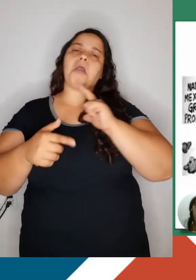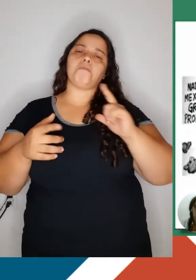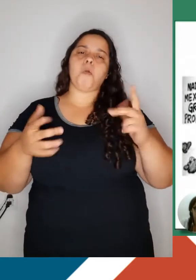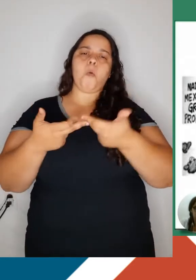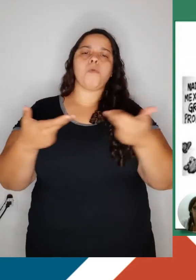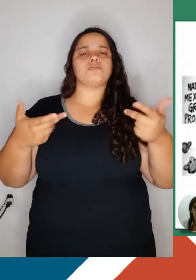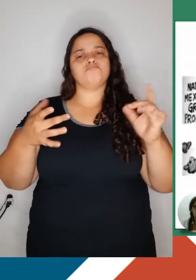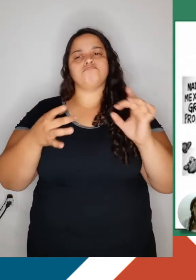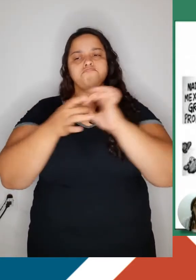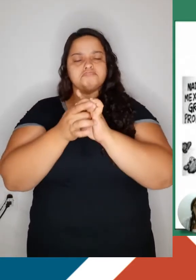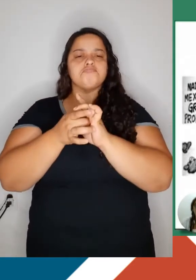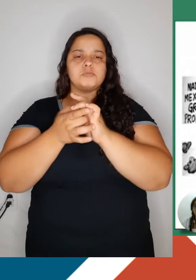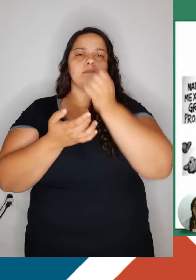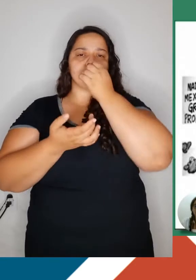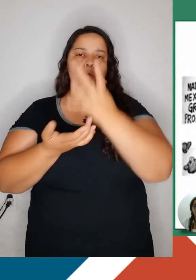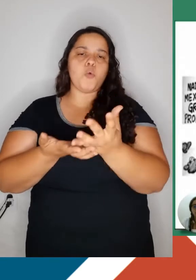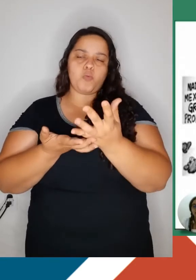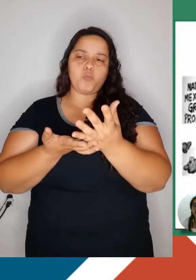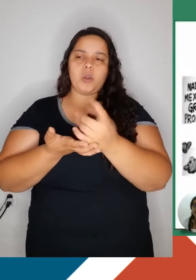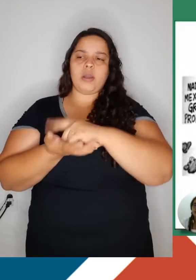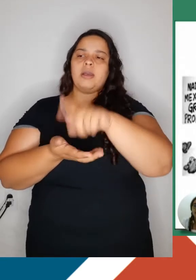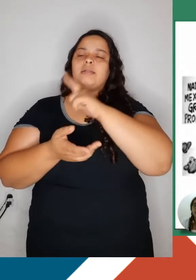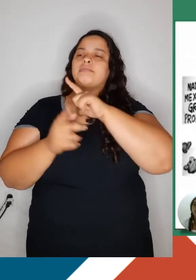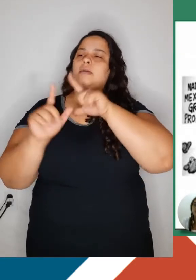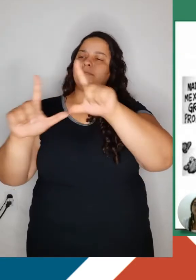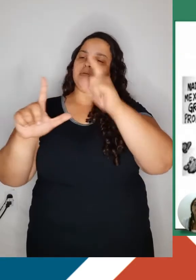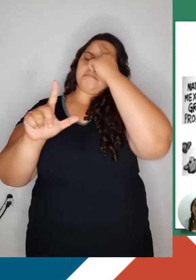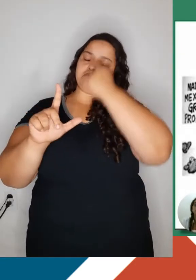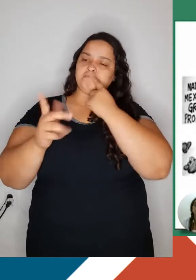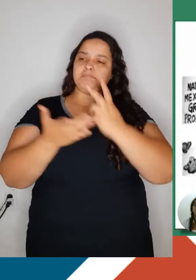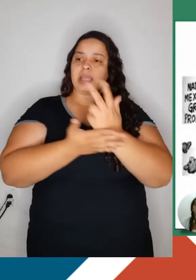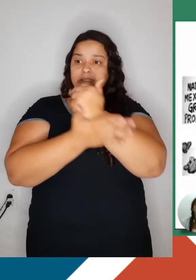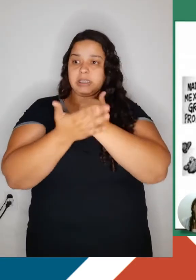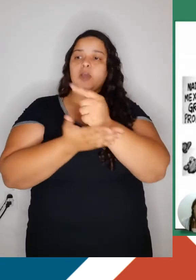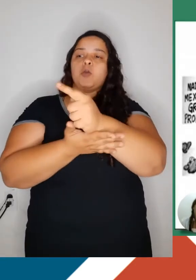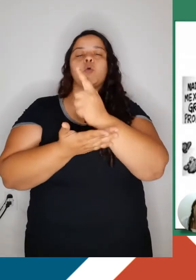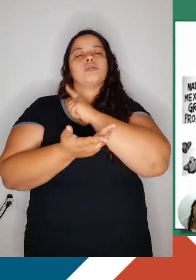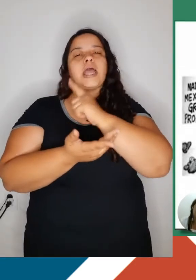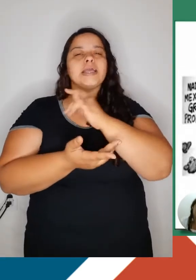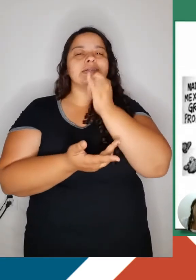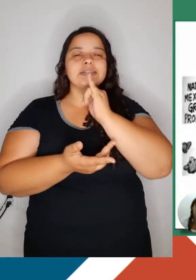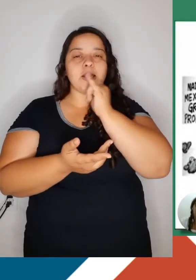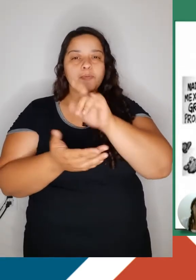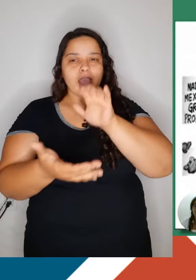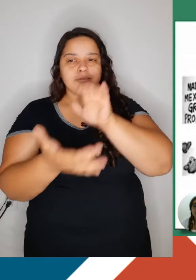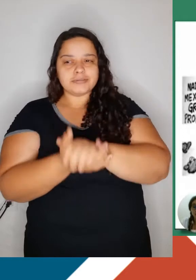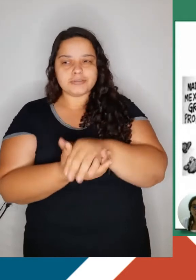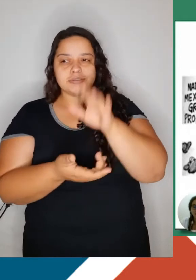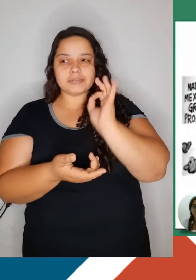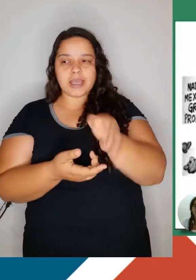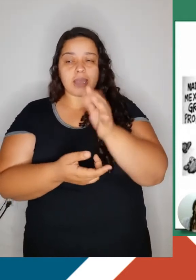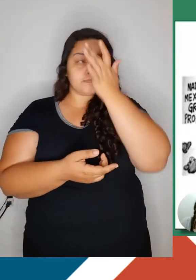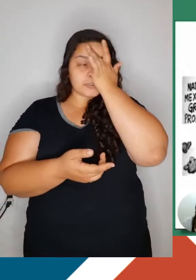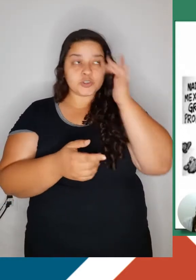em comum. Aqui a gente tem uma charge satirizando um pouco essa relação, simula um